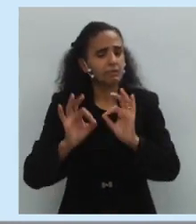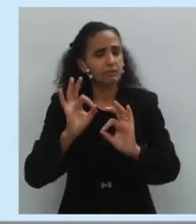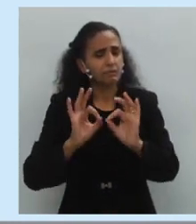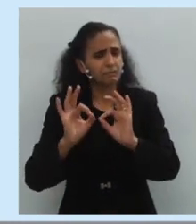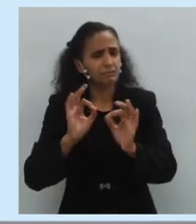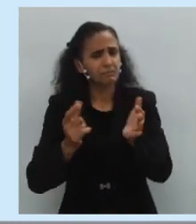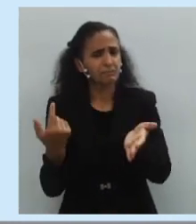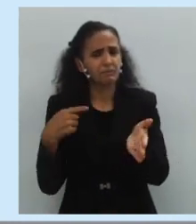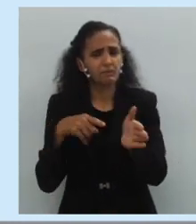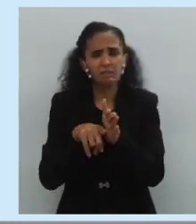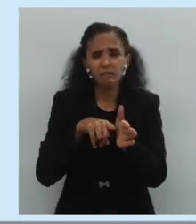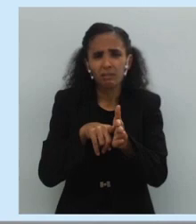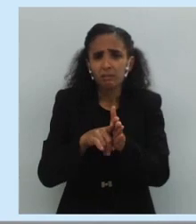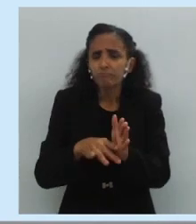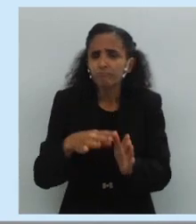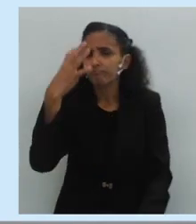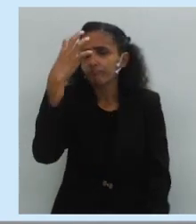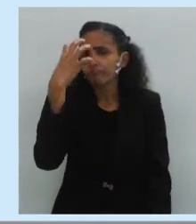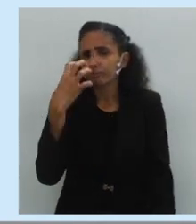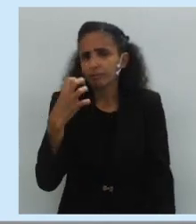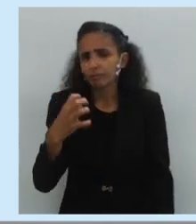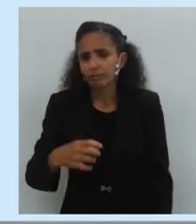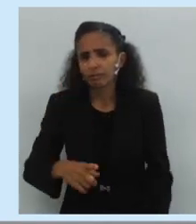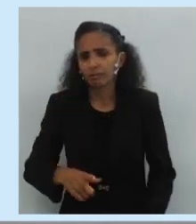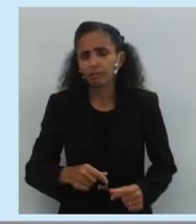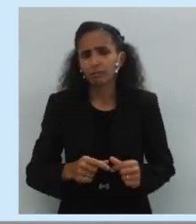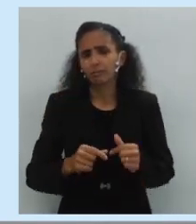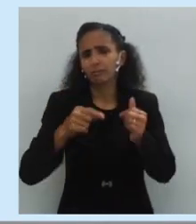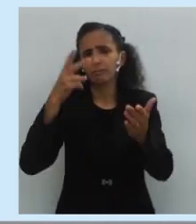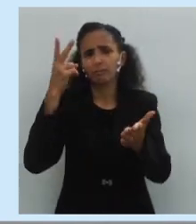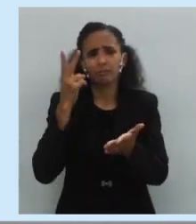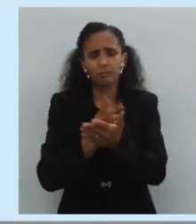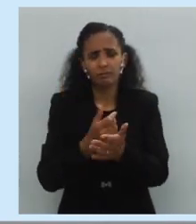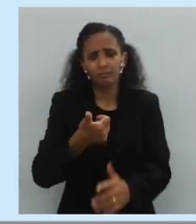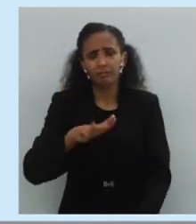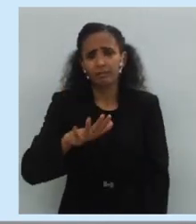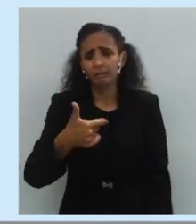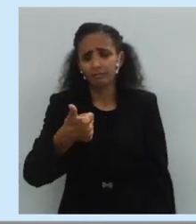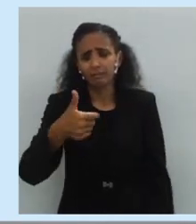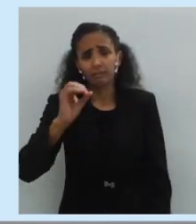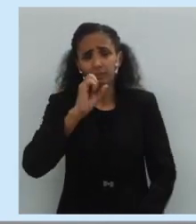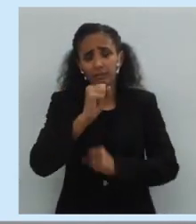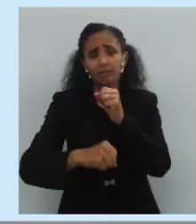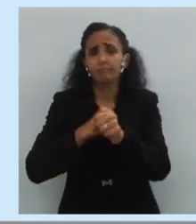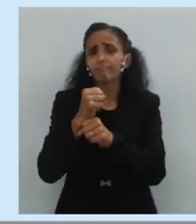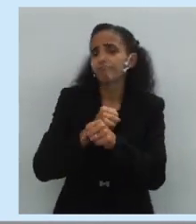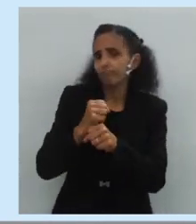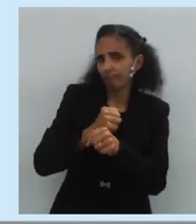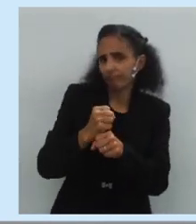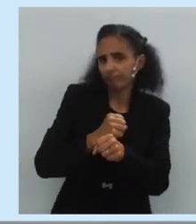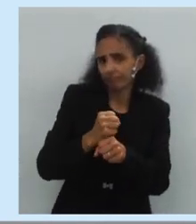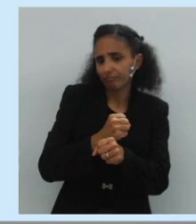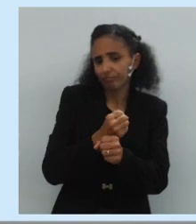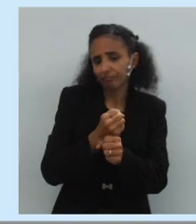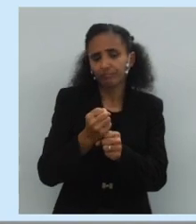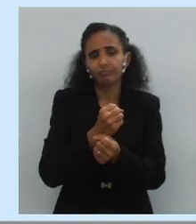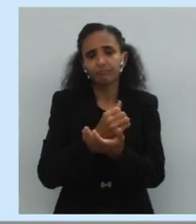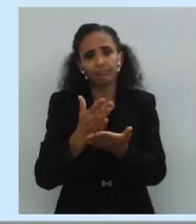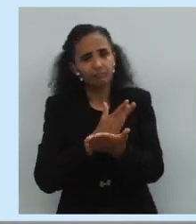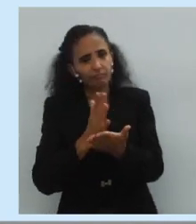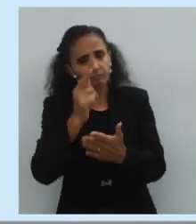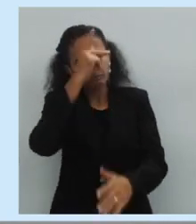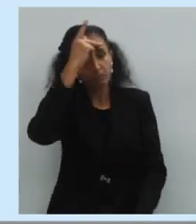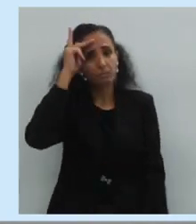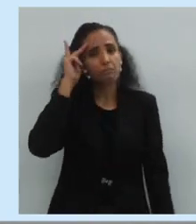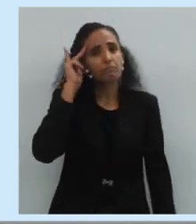aí pela presença de infecções sérias e cânceres em cerca de 10 anos. Por